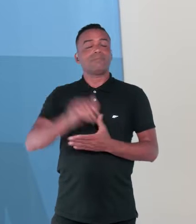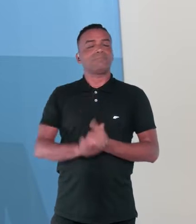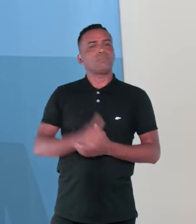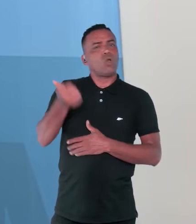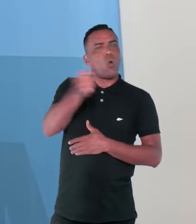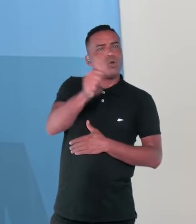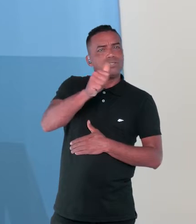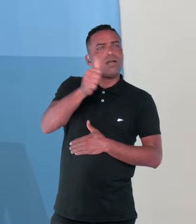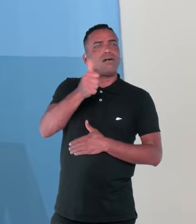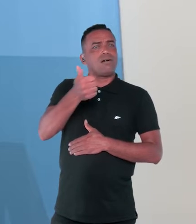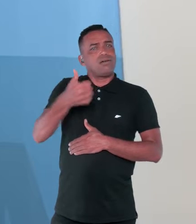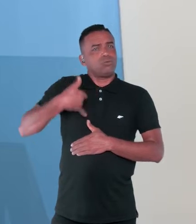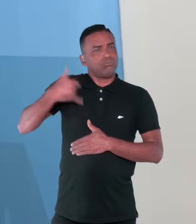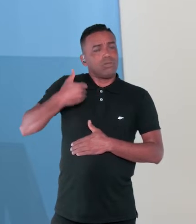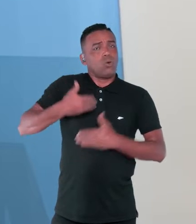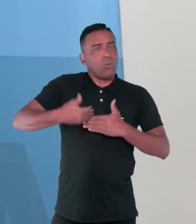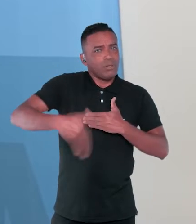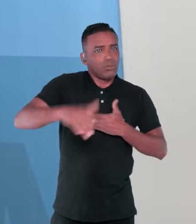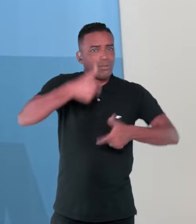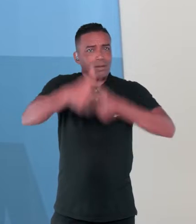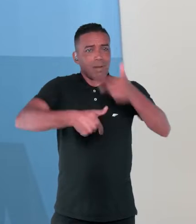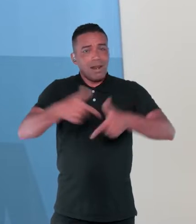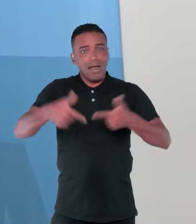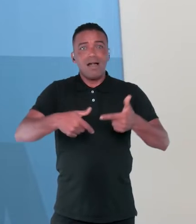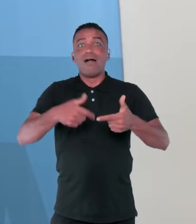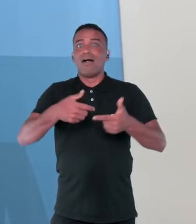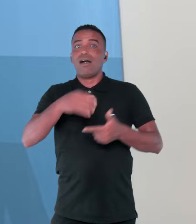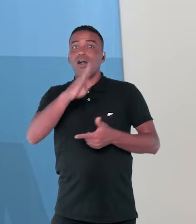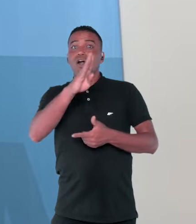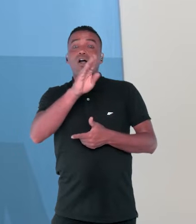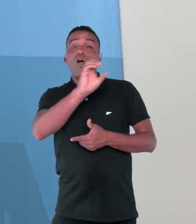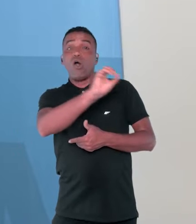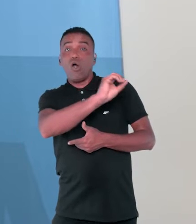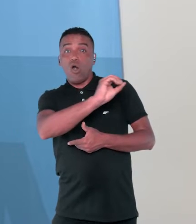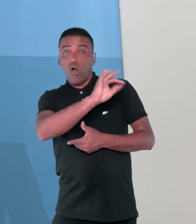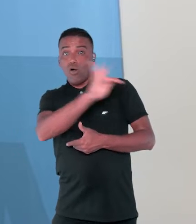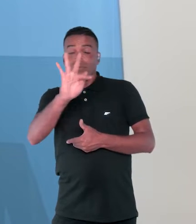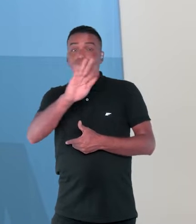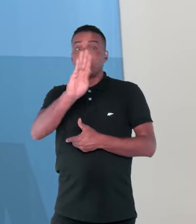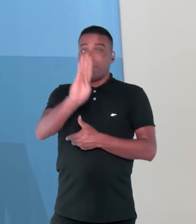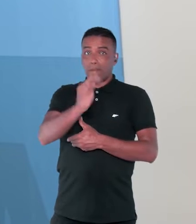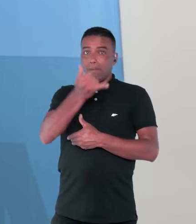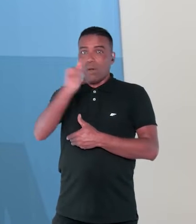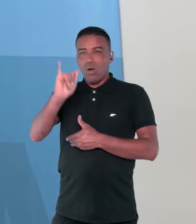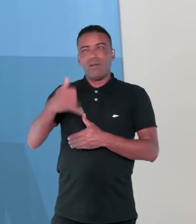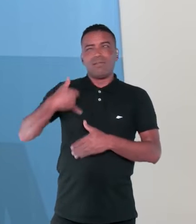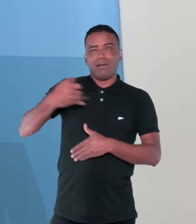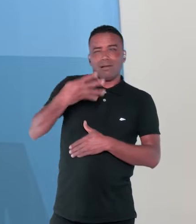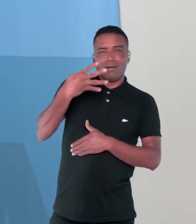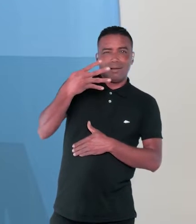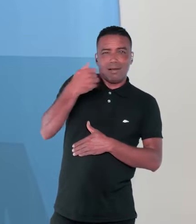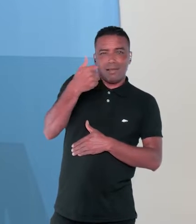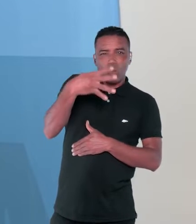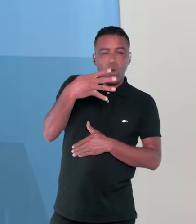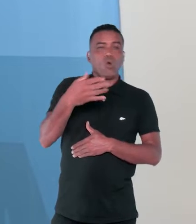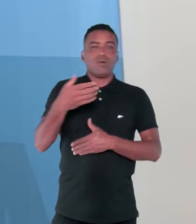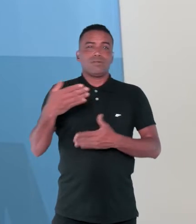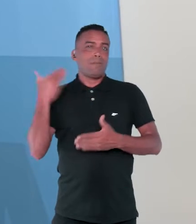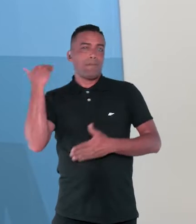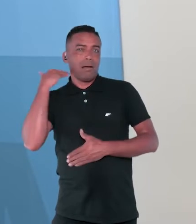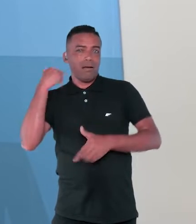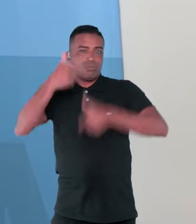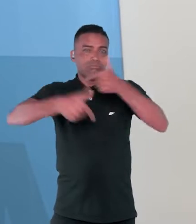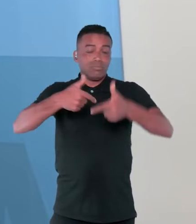como office boy e ascensorista de hotel. Aos 14, foi para o setor bancário e, aos 21, iniciou